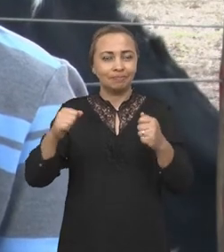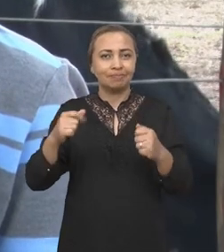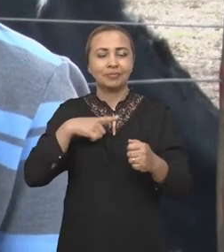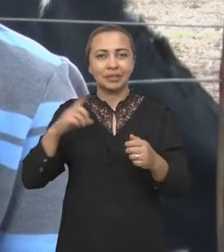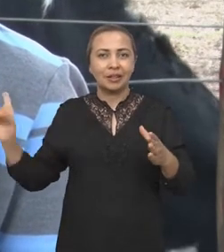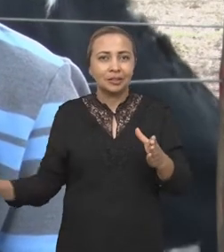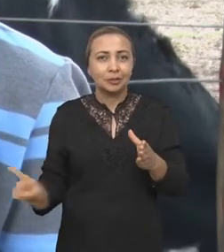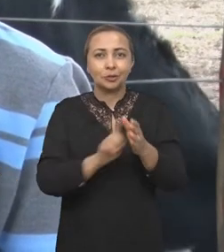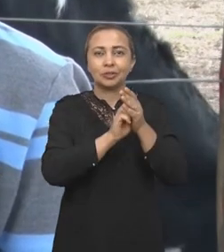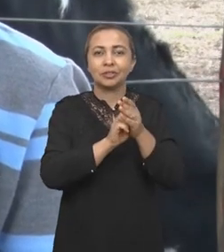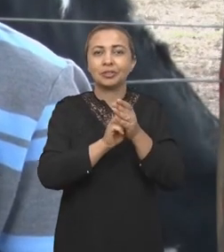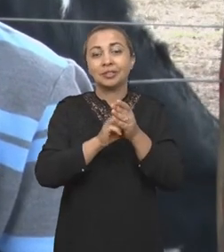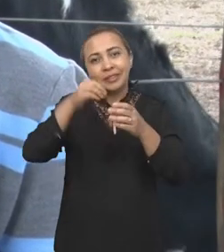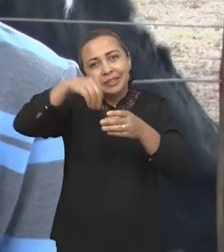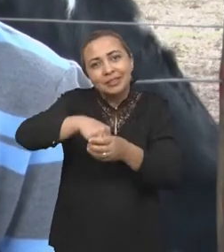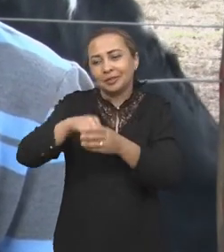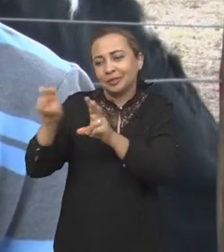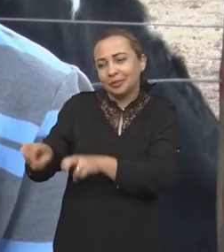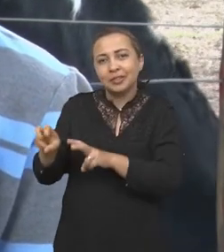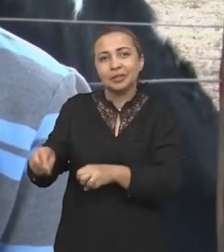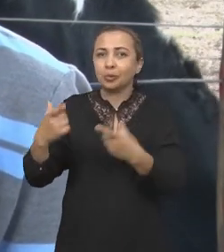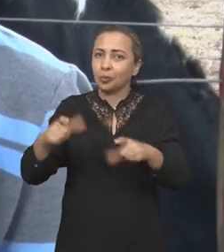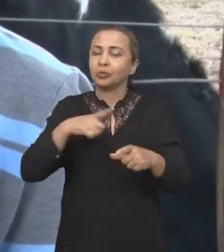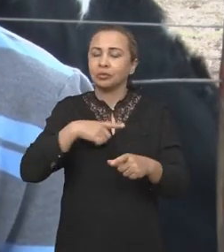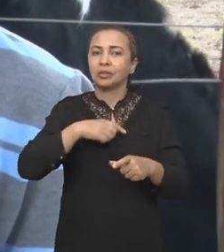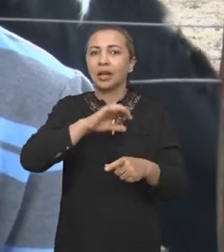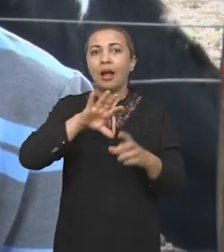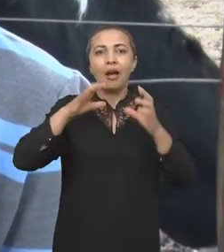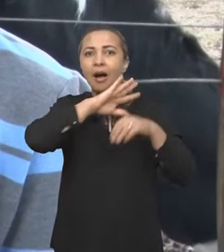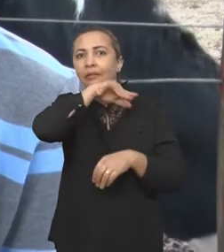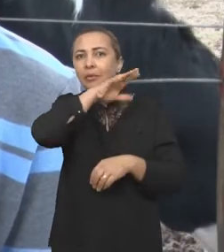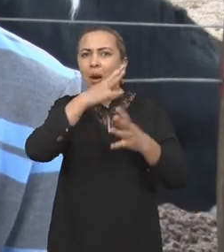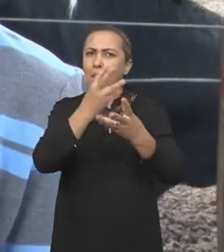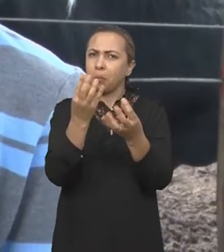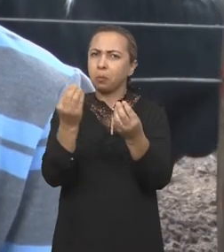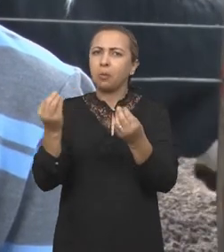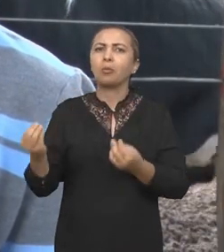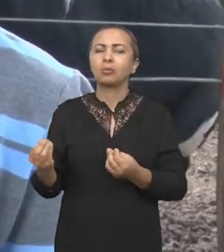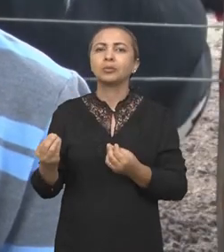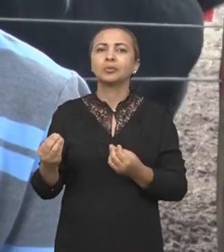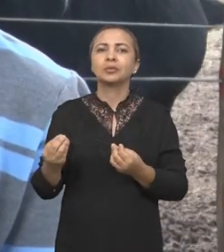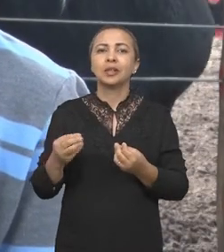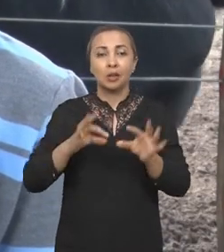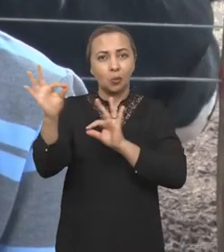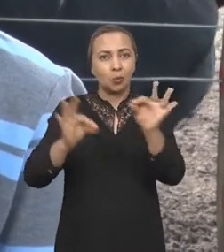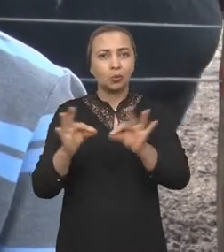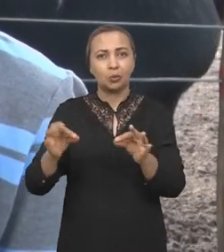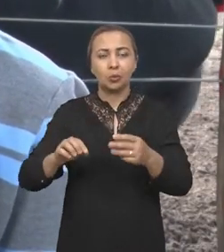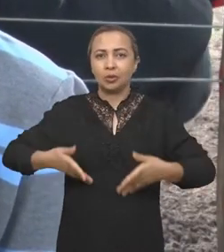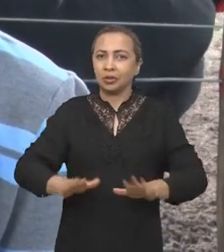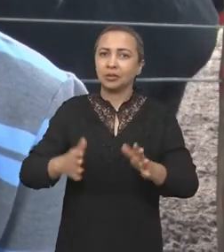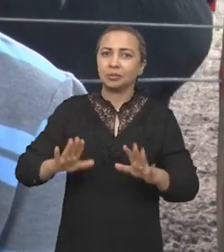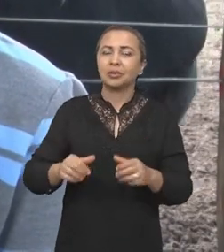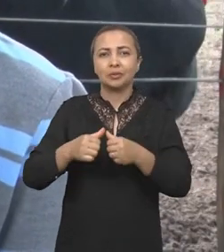precisa ser inserida, principalmente nessas fazendas que a gente tem um volume de animais um pouco maior e que o controle reprodutivo, ele se torna